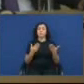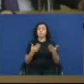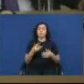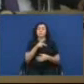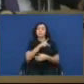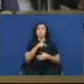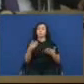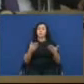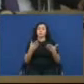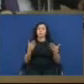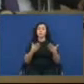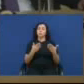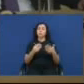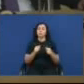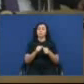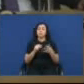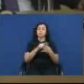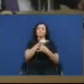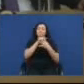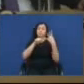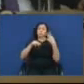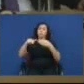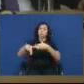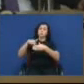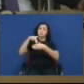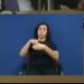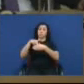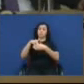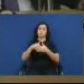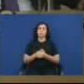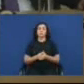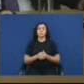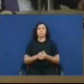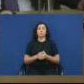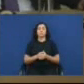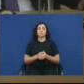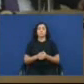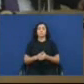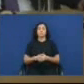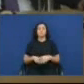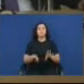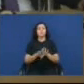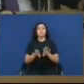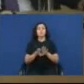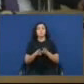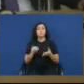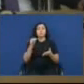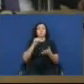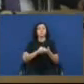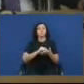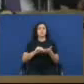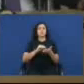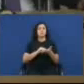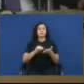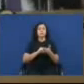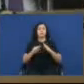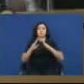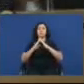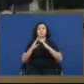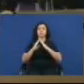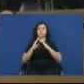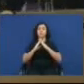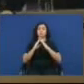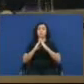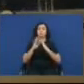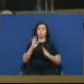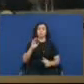uma exceção neste caso e considerará 4 tribunas nesta noite. Porém, antes, registrar a presença do secretário de Habitação,